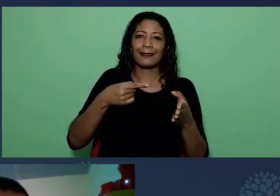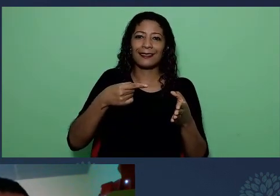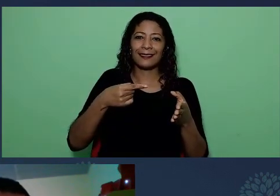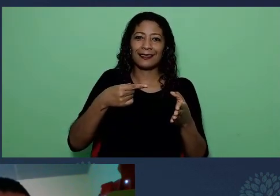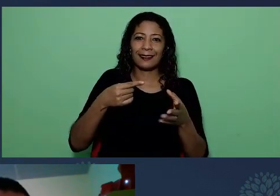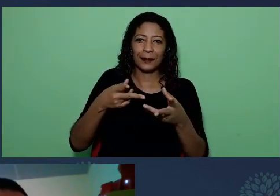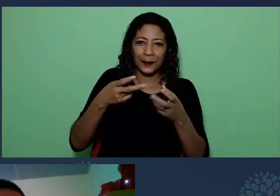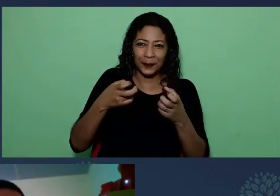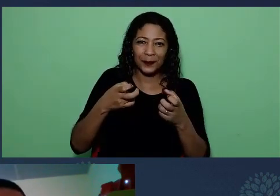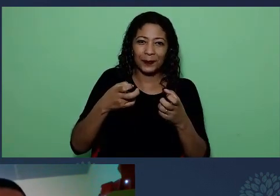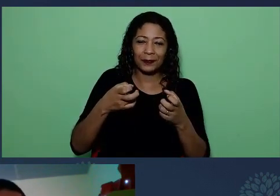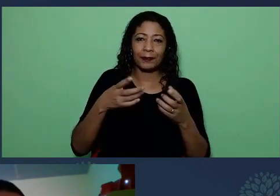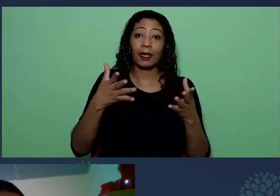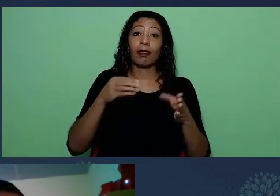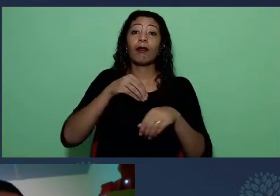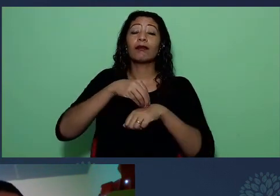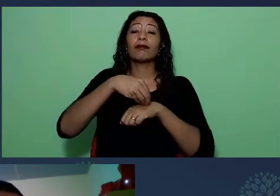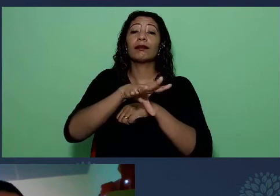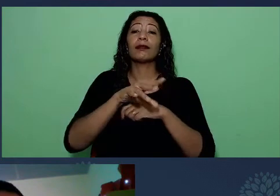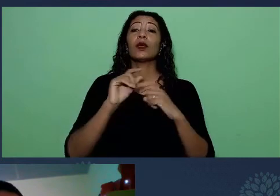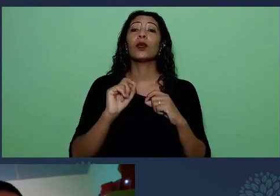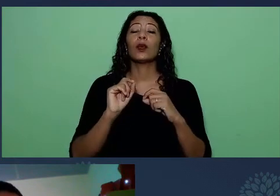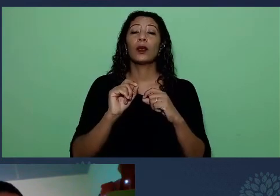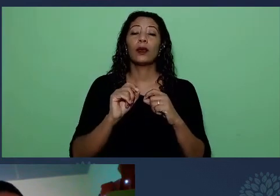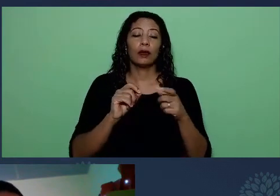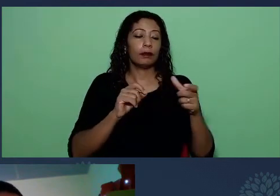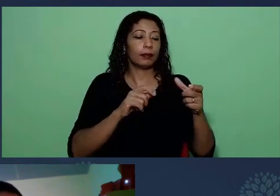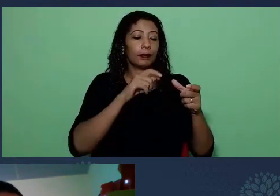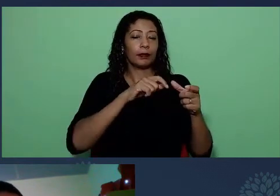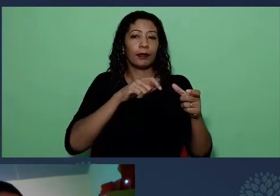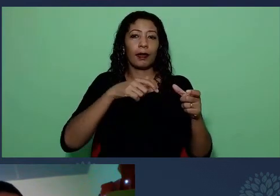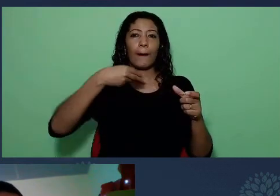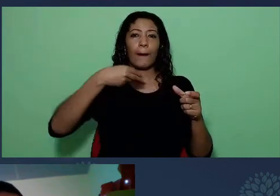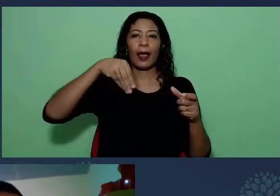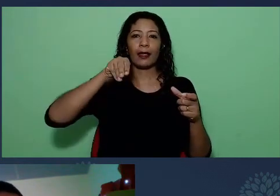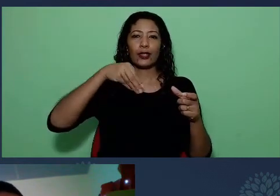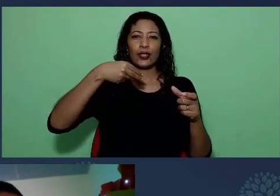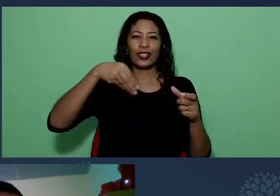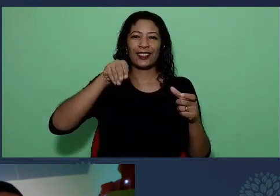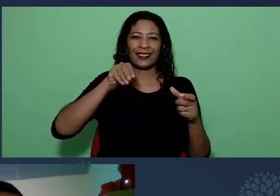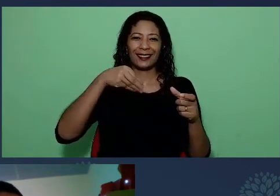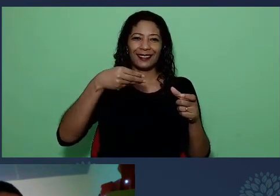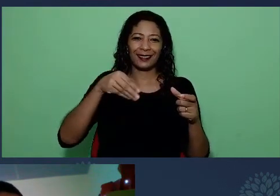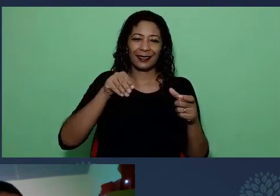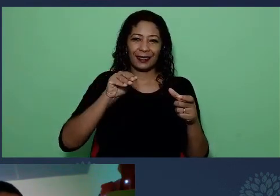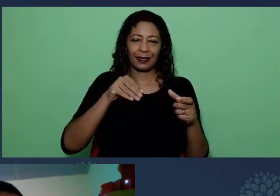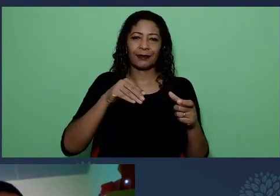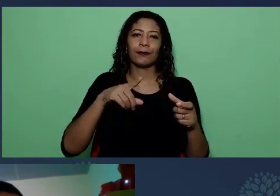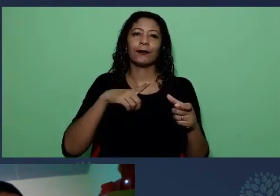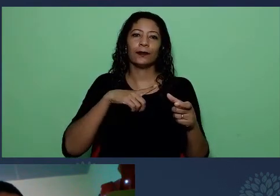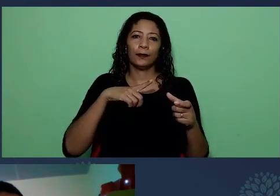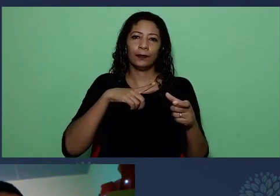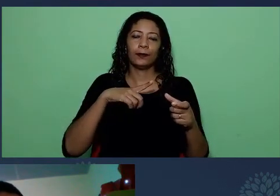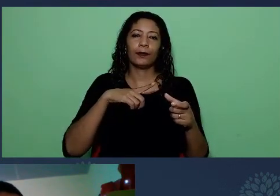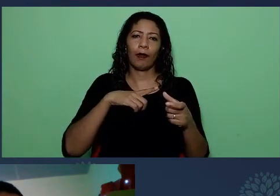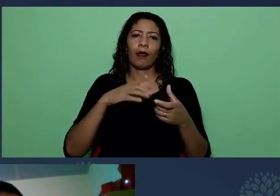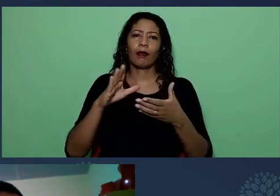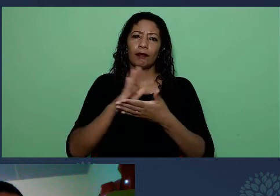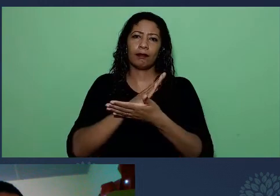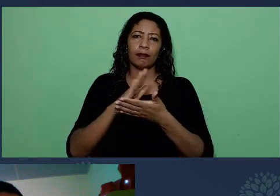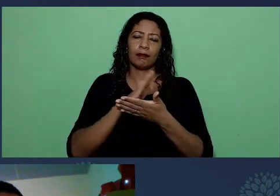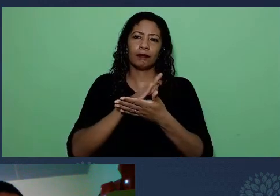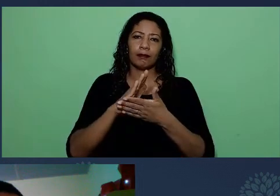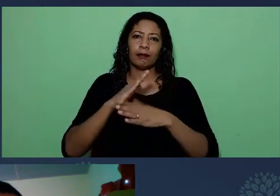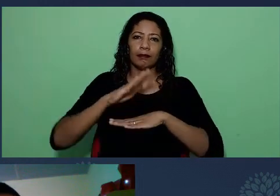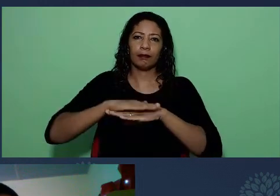maioria dos espaçadores são de plástico, inclusive os espaçadores artesanais, que também têm a sua